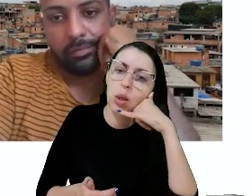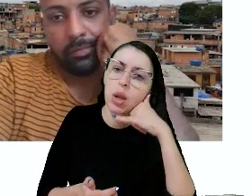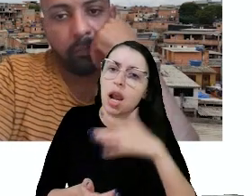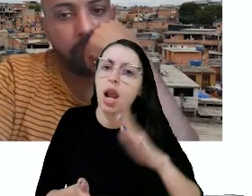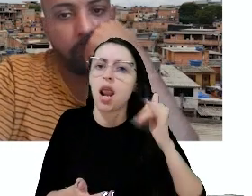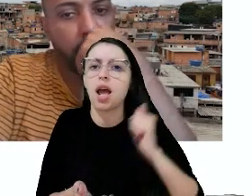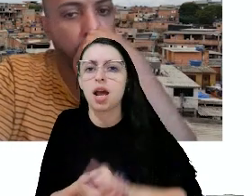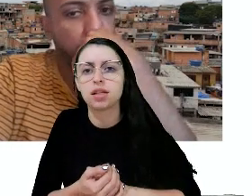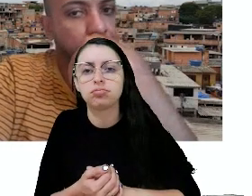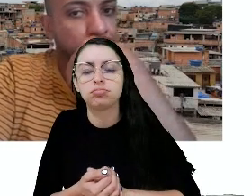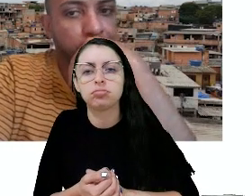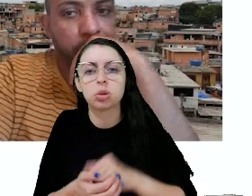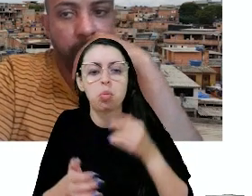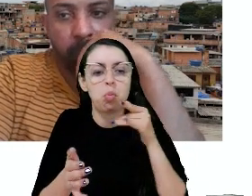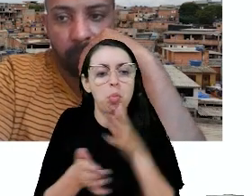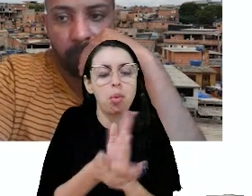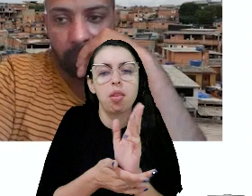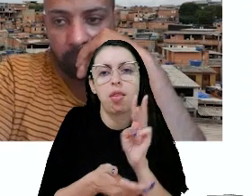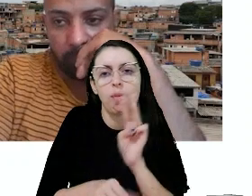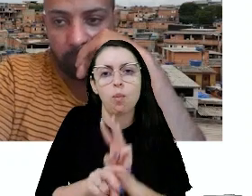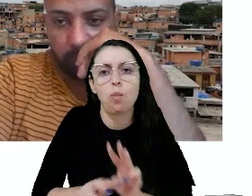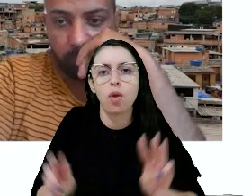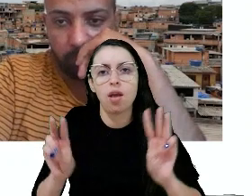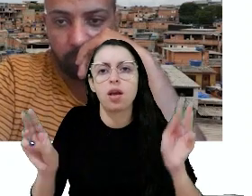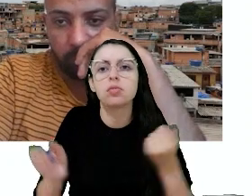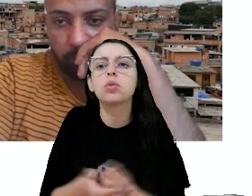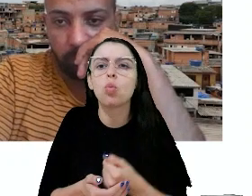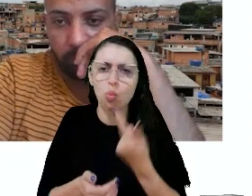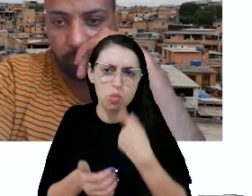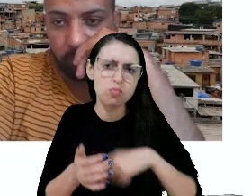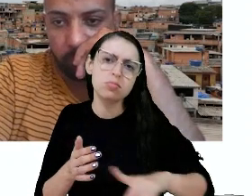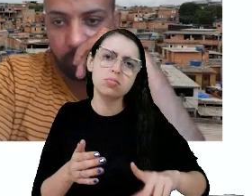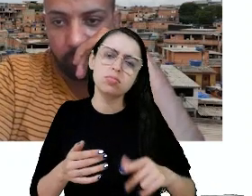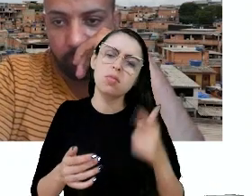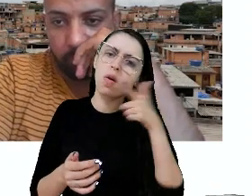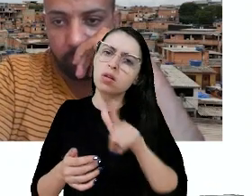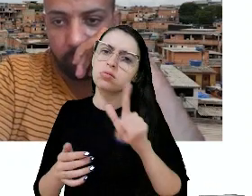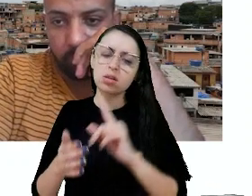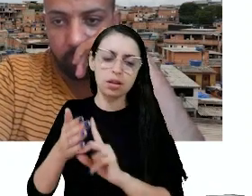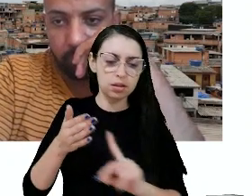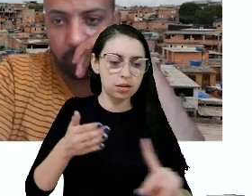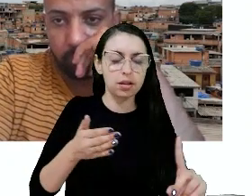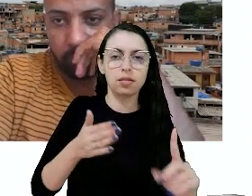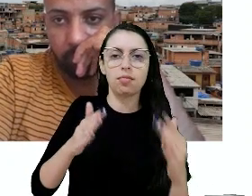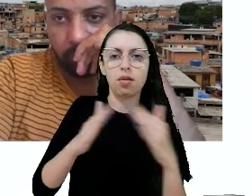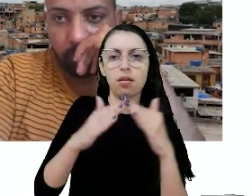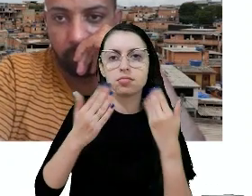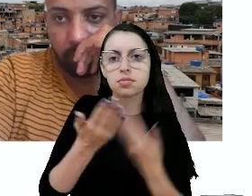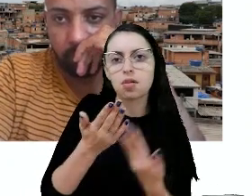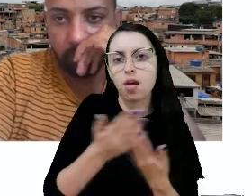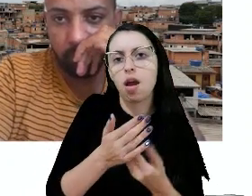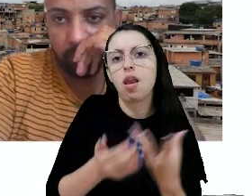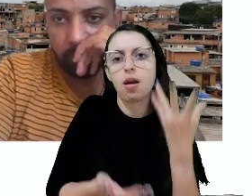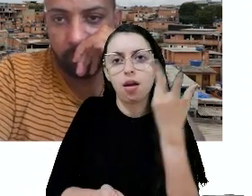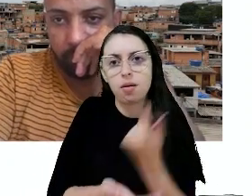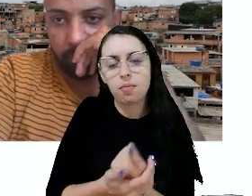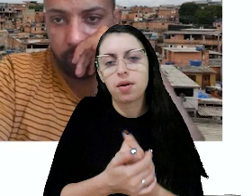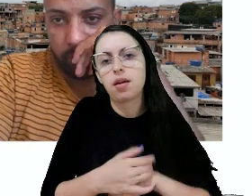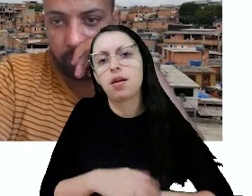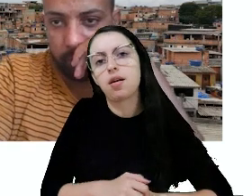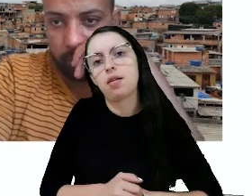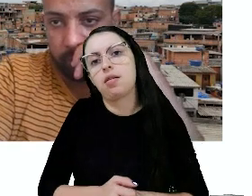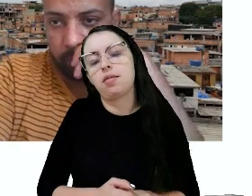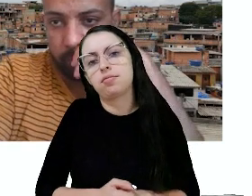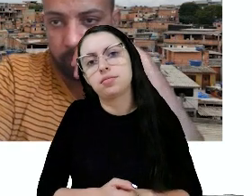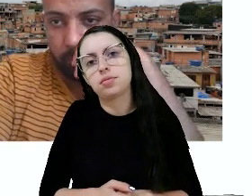poder acessar o link da aula, ela consegue se deslocar neste momento até a escola do